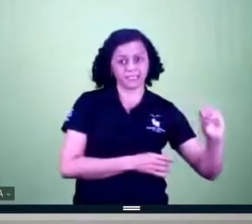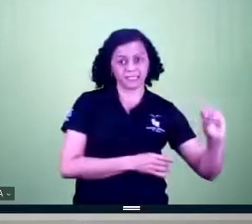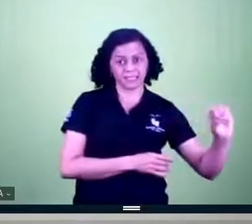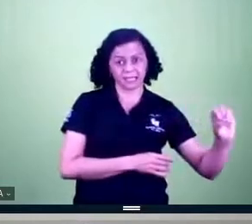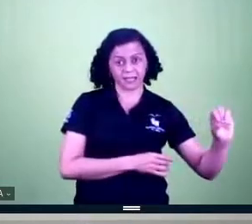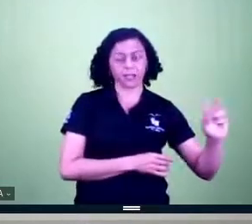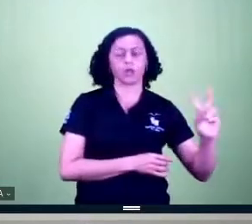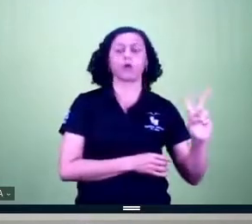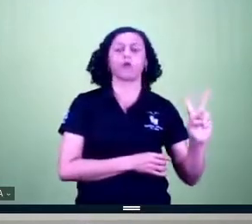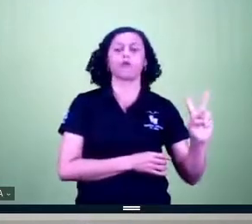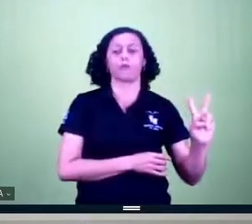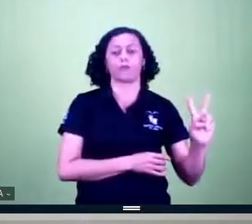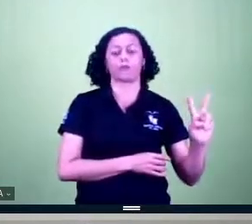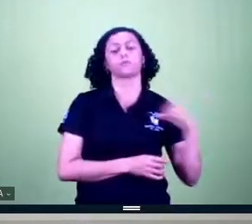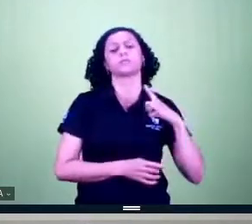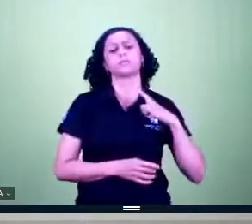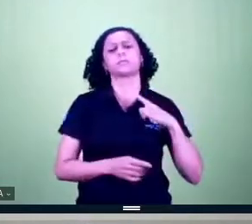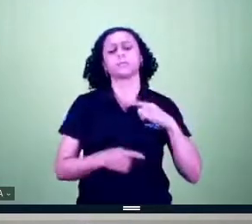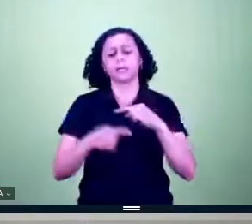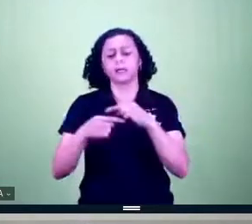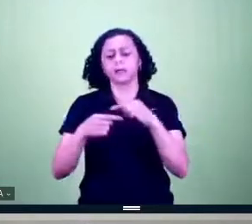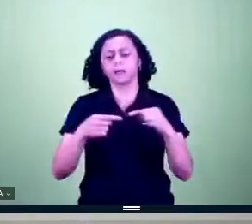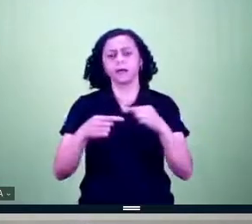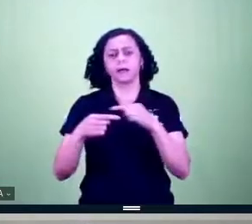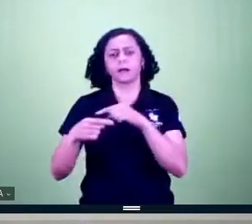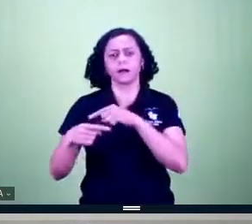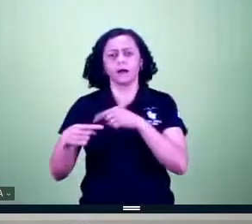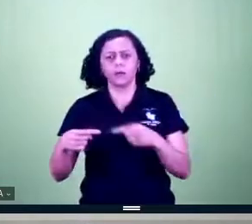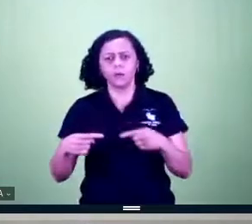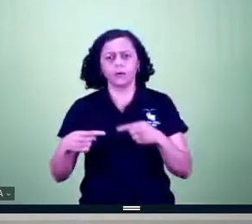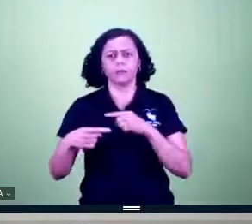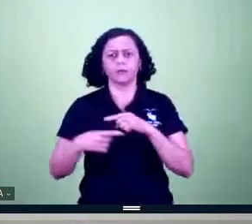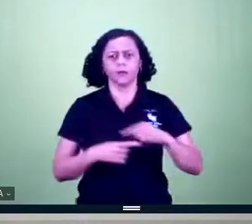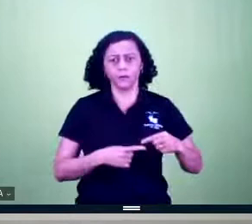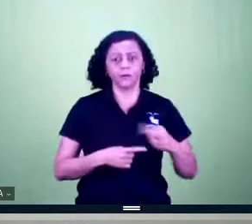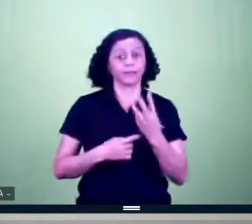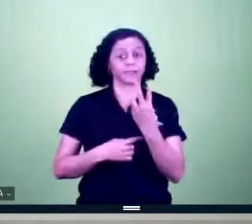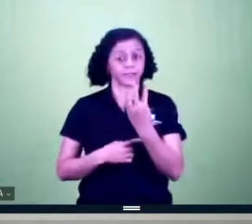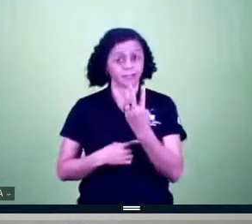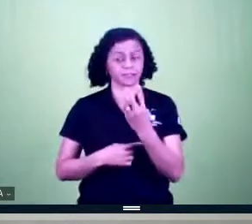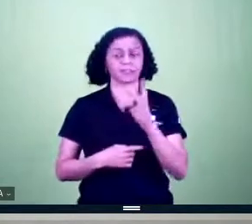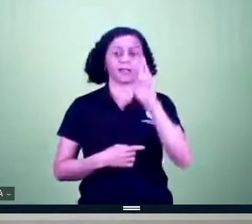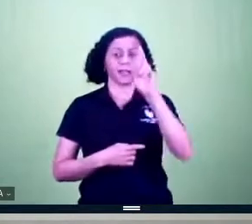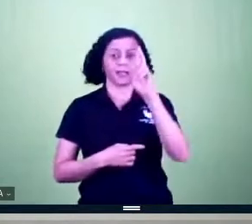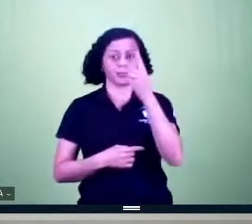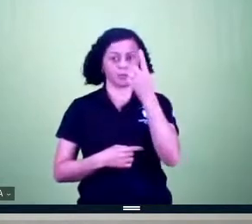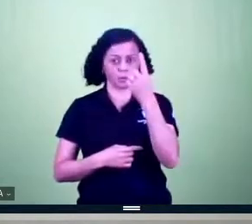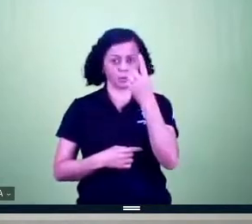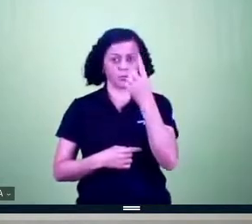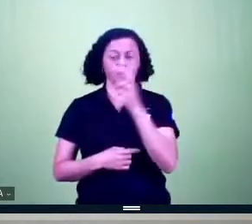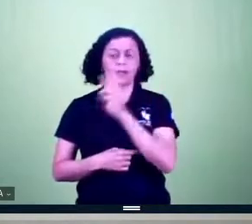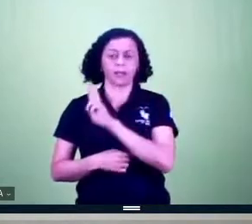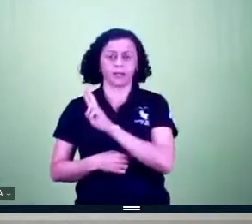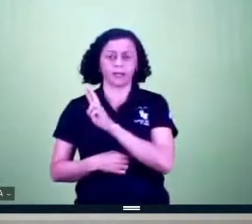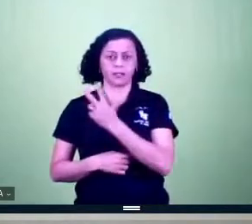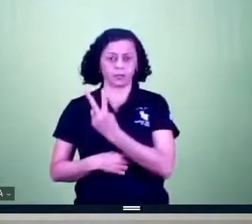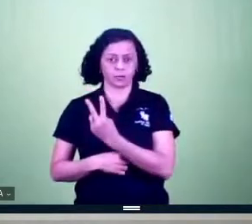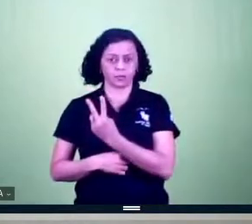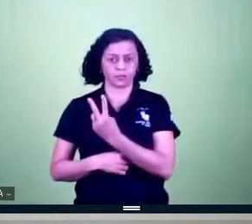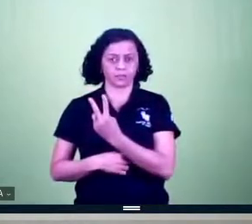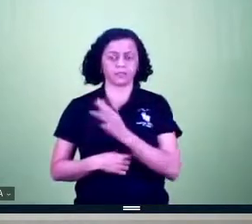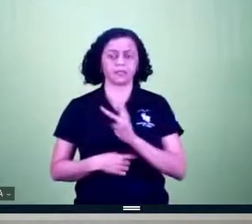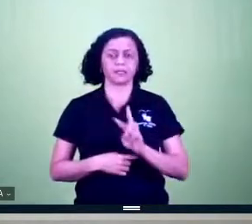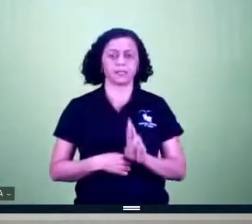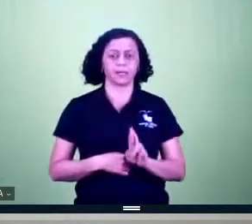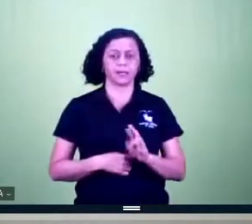temos três elementos resistivos aqui, perfeito? Esses três resistores, R1, R2 e R3, podemos